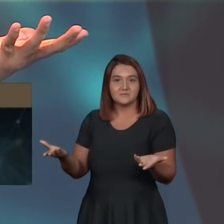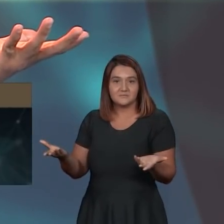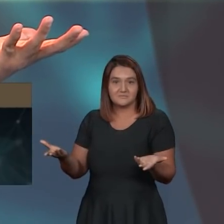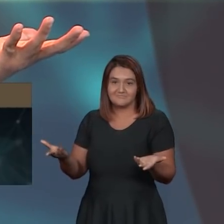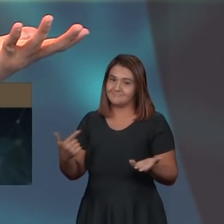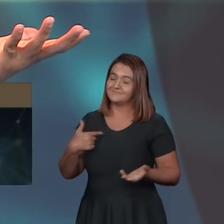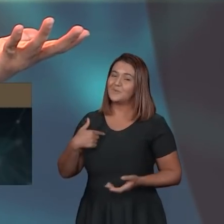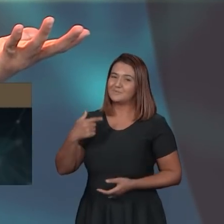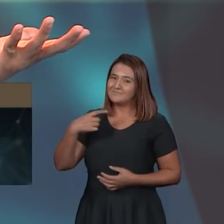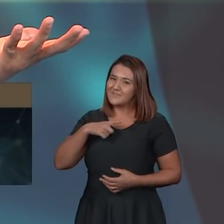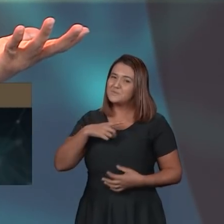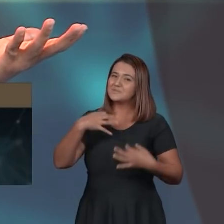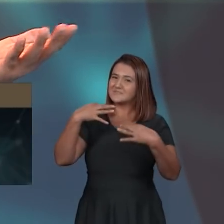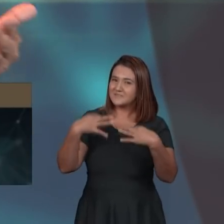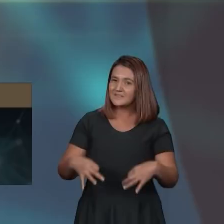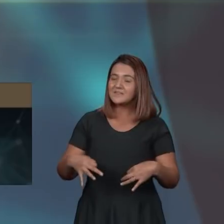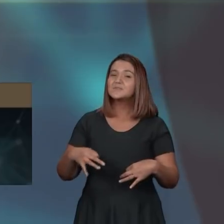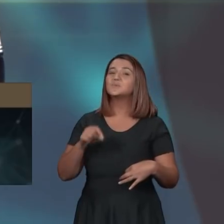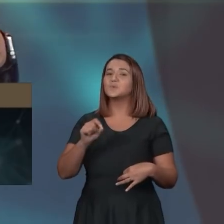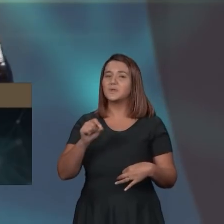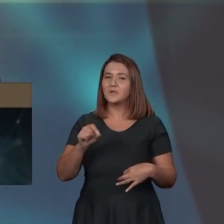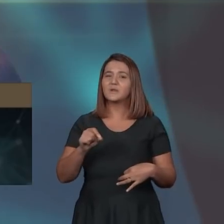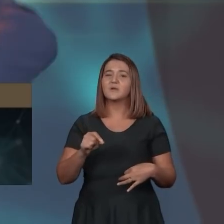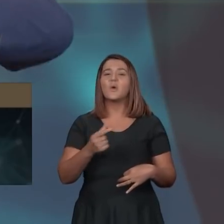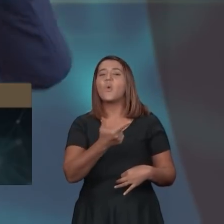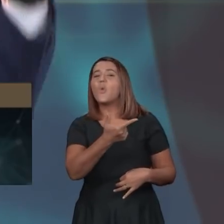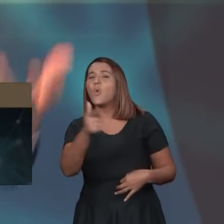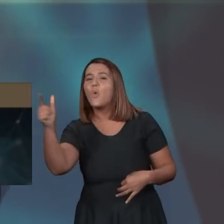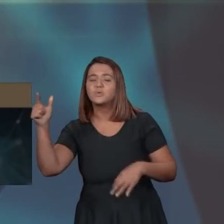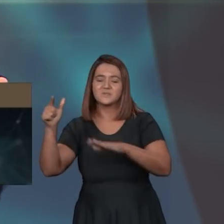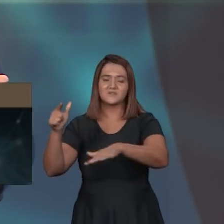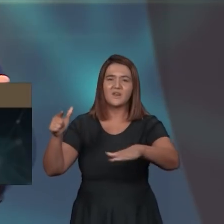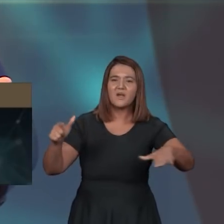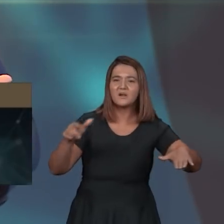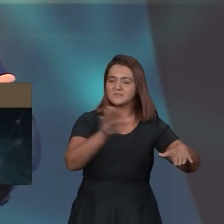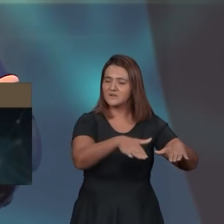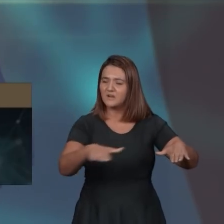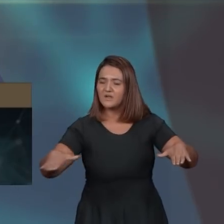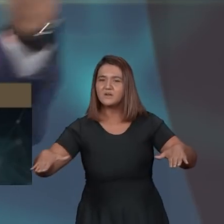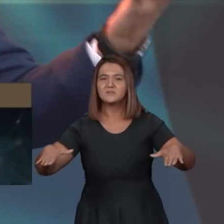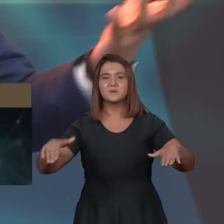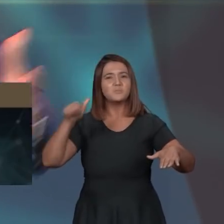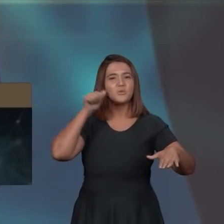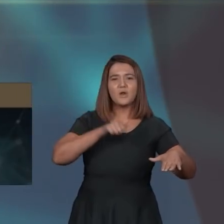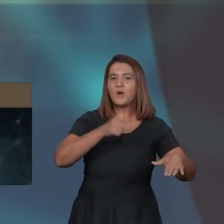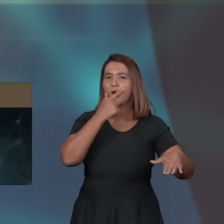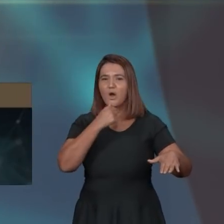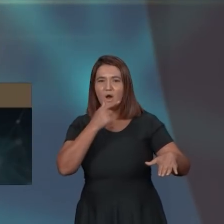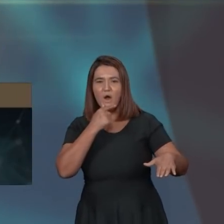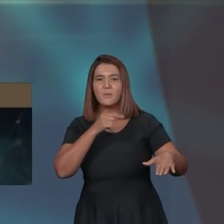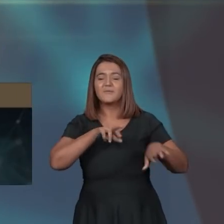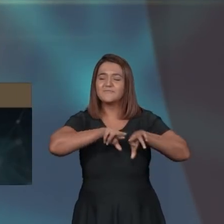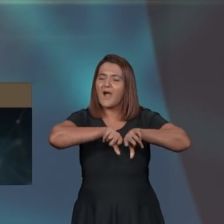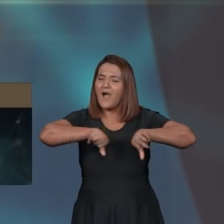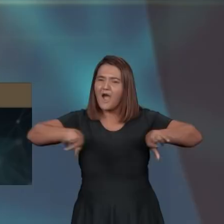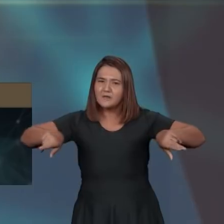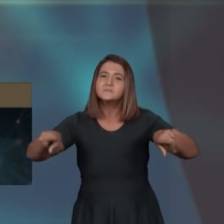eu tenho certeza que estou ilustrando a tragédia de milhares, milhões de pessoas ao longo da história, bilhões talvez eu diria.